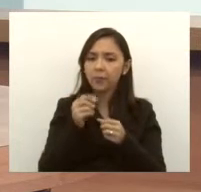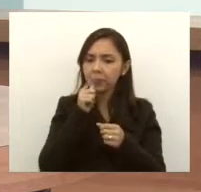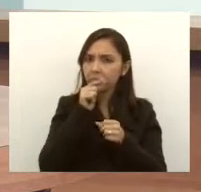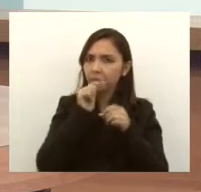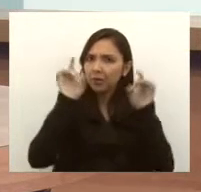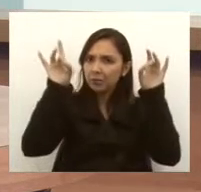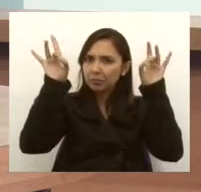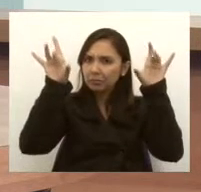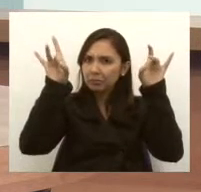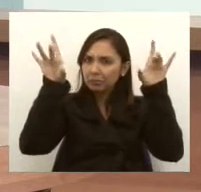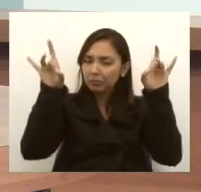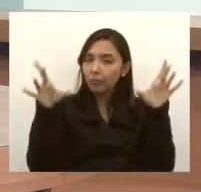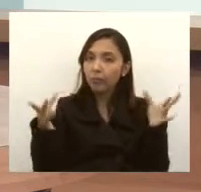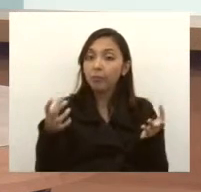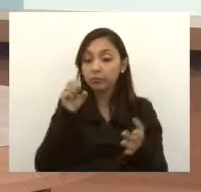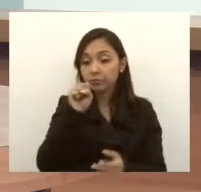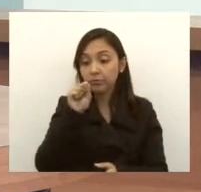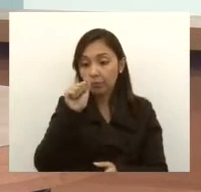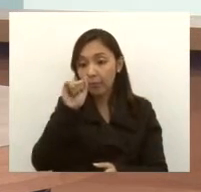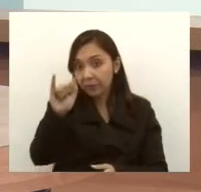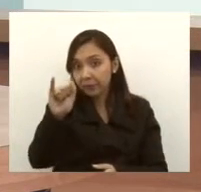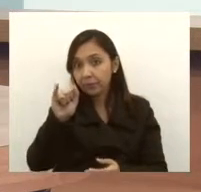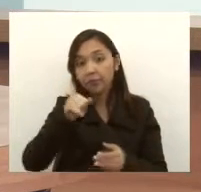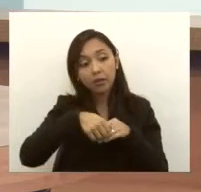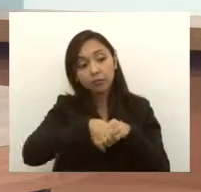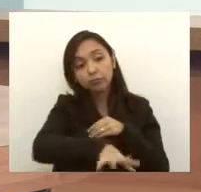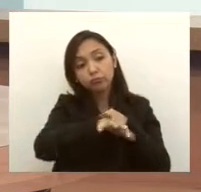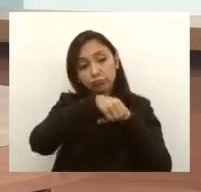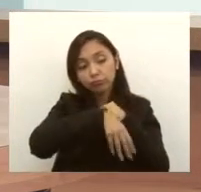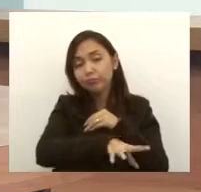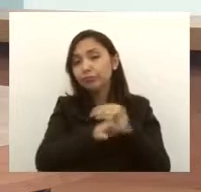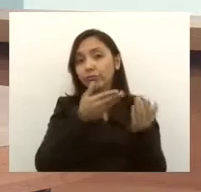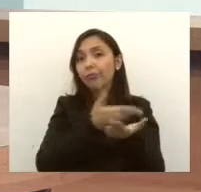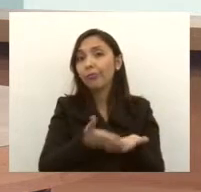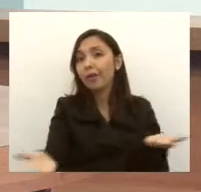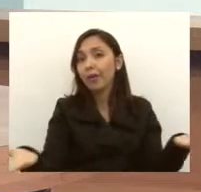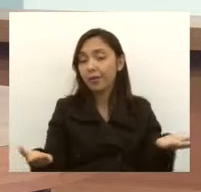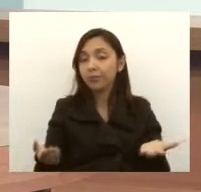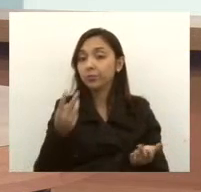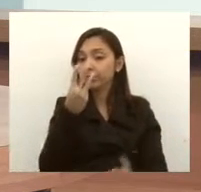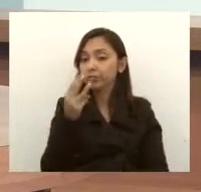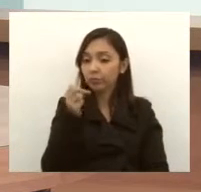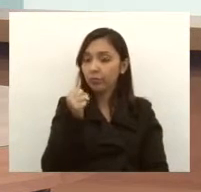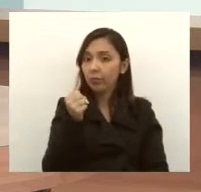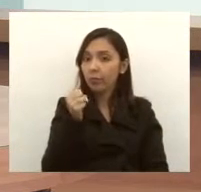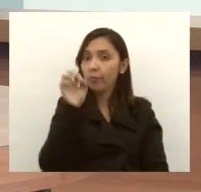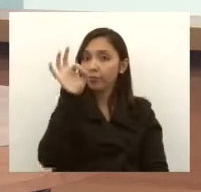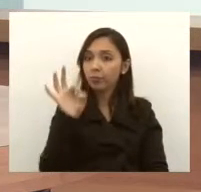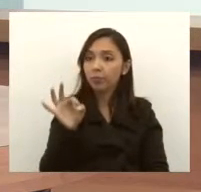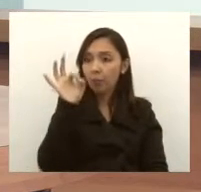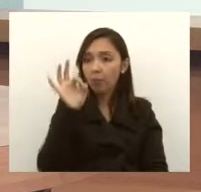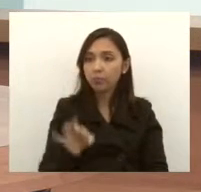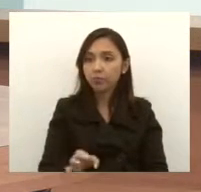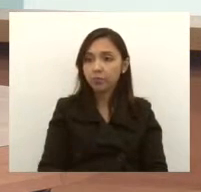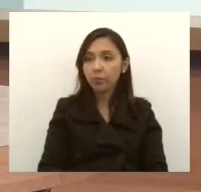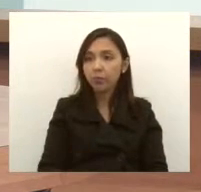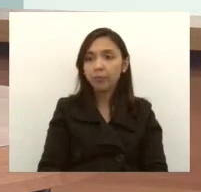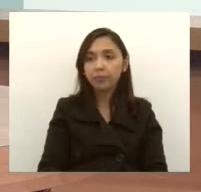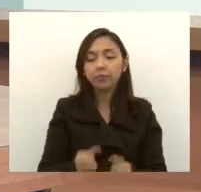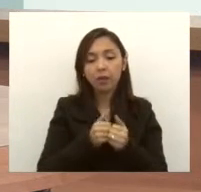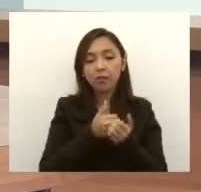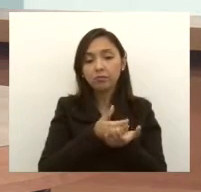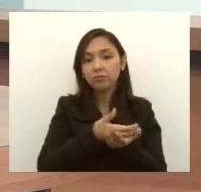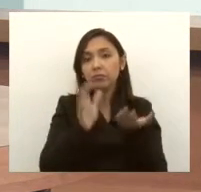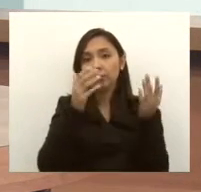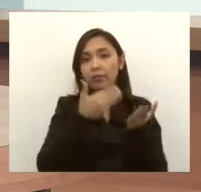precioso que nós temos e o SAI está deixando essa água embora. 38% da água é